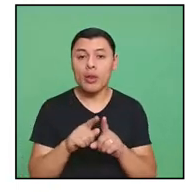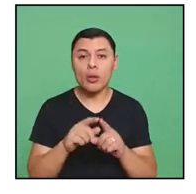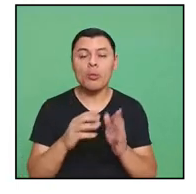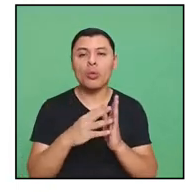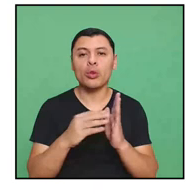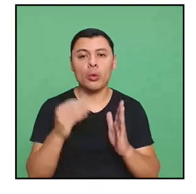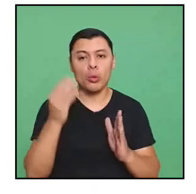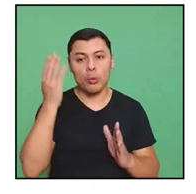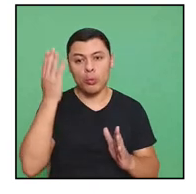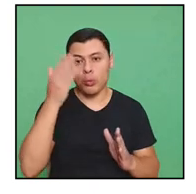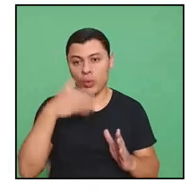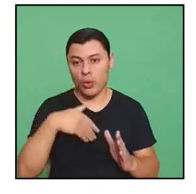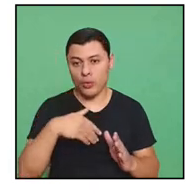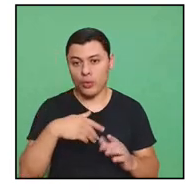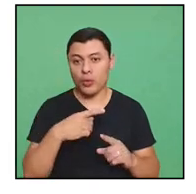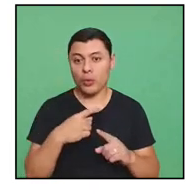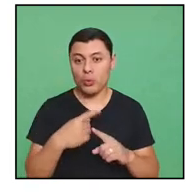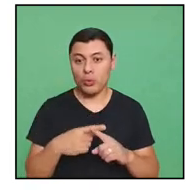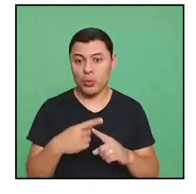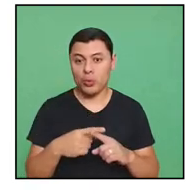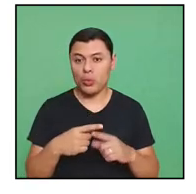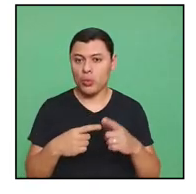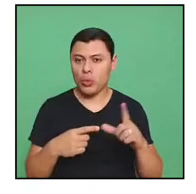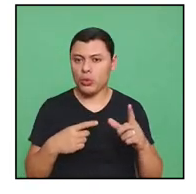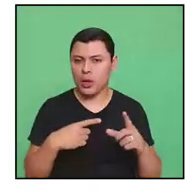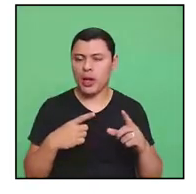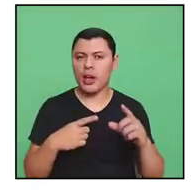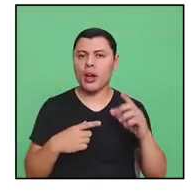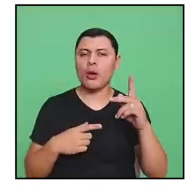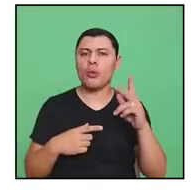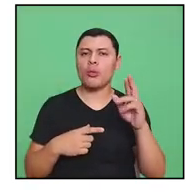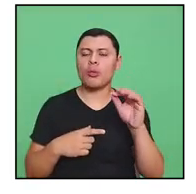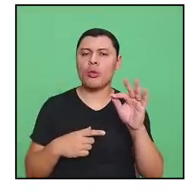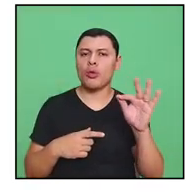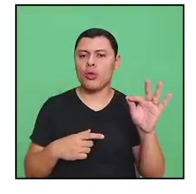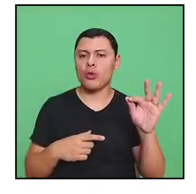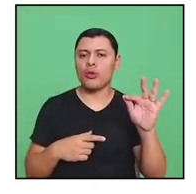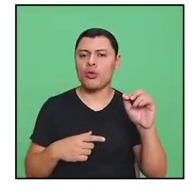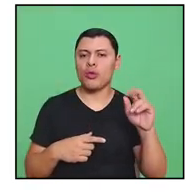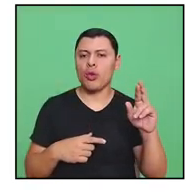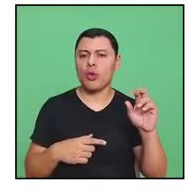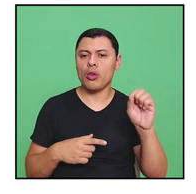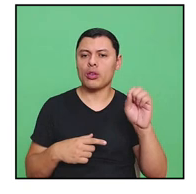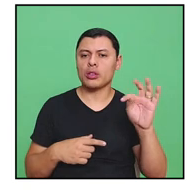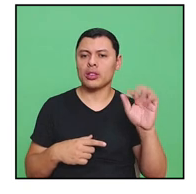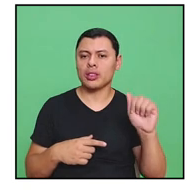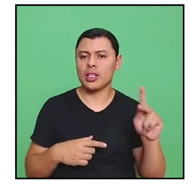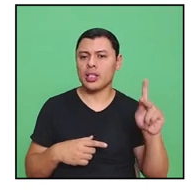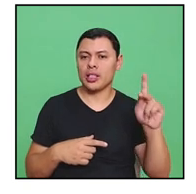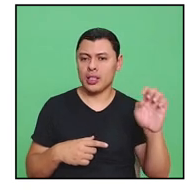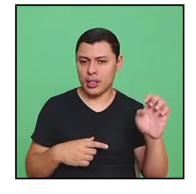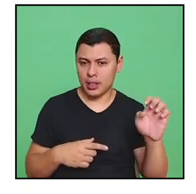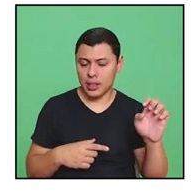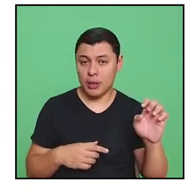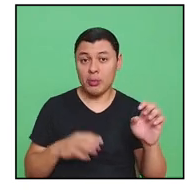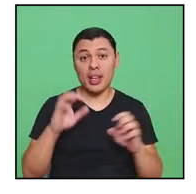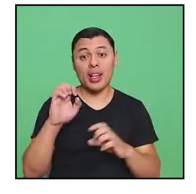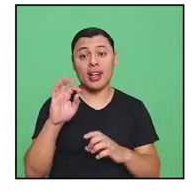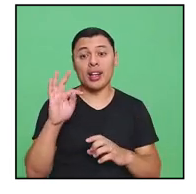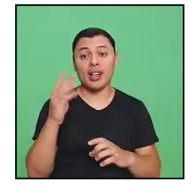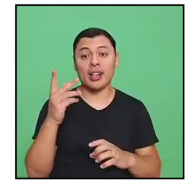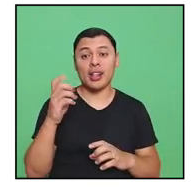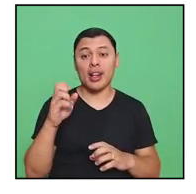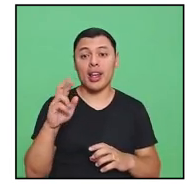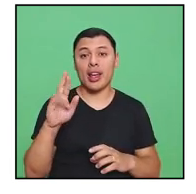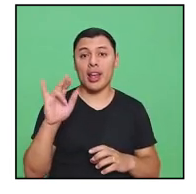Theseus é um módulo de prova baseado em Proof of Stake, que eu não sei exatamente como traduzir, enquanto o Ethereum ainda é Proof of Work. Isso